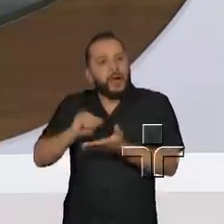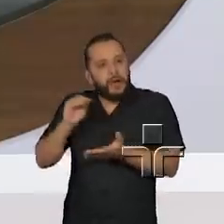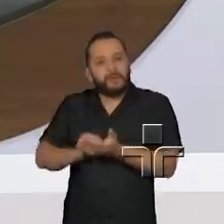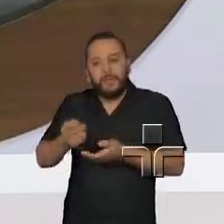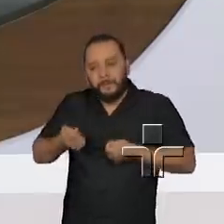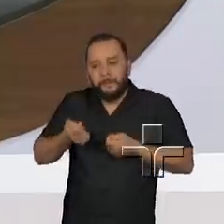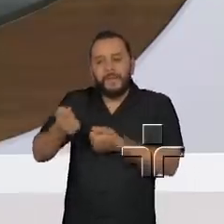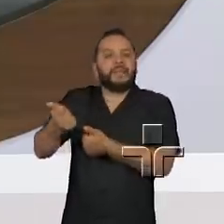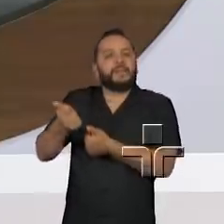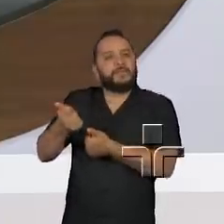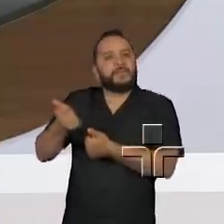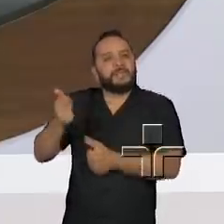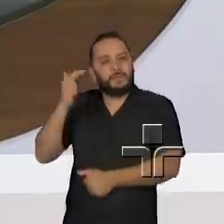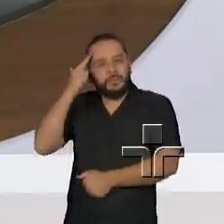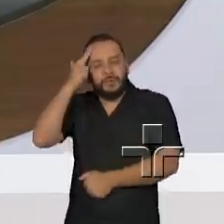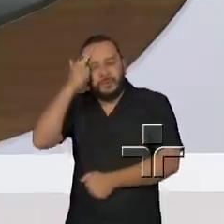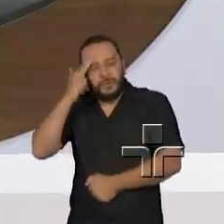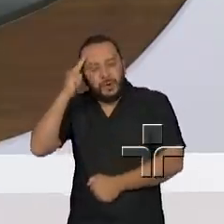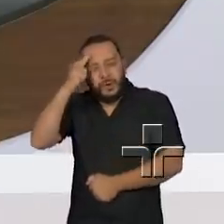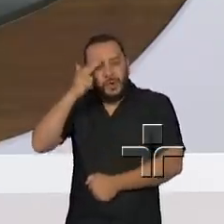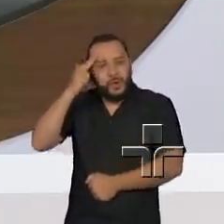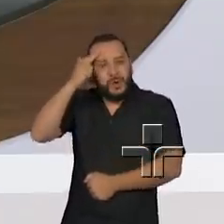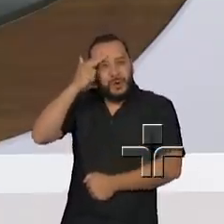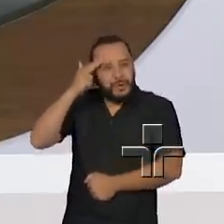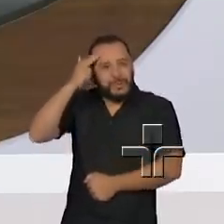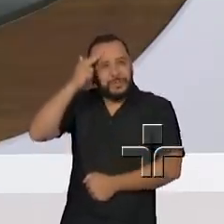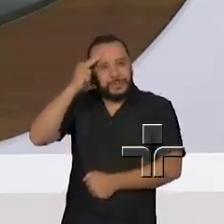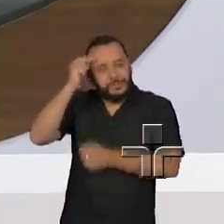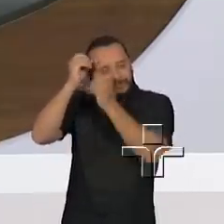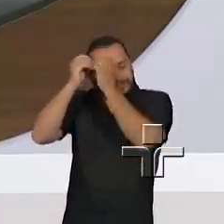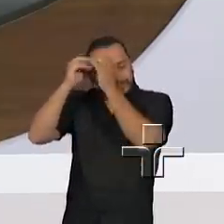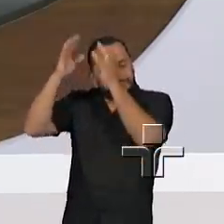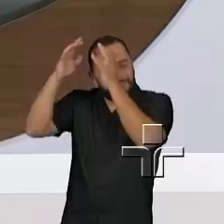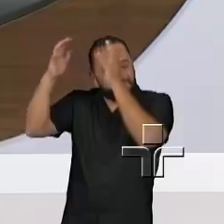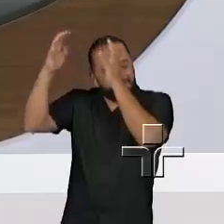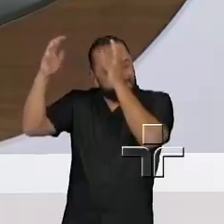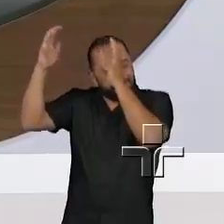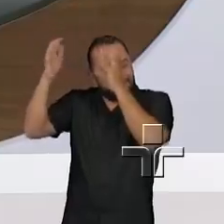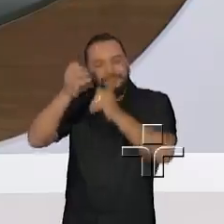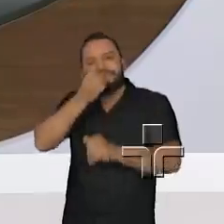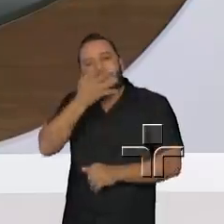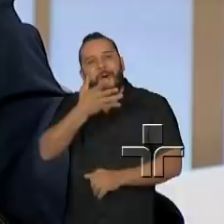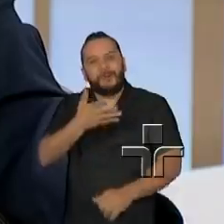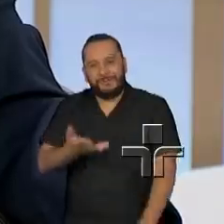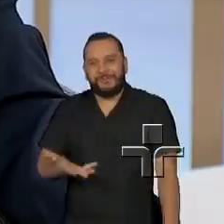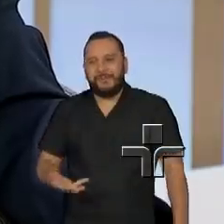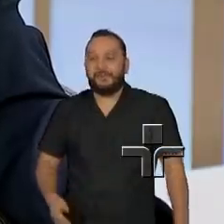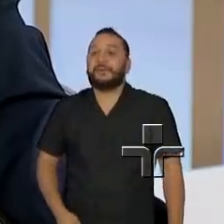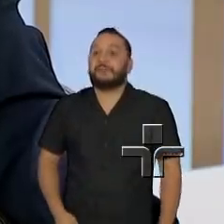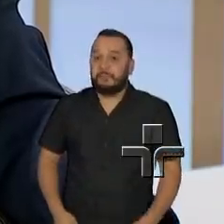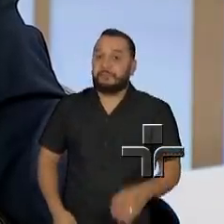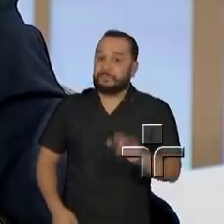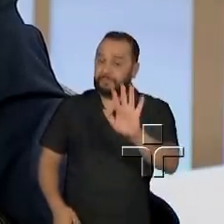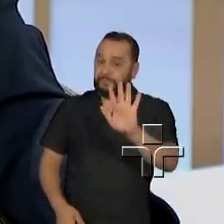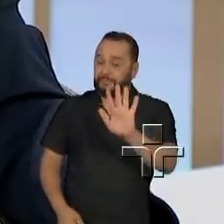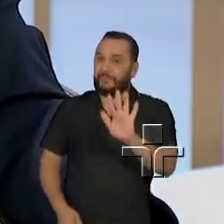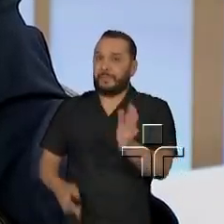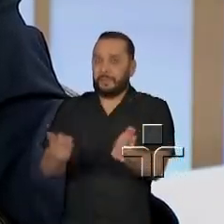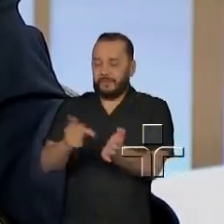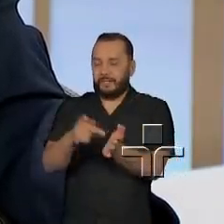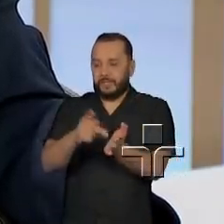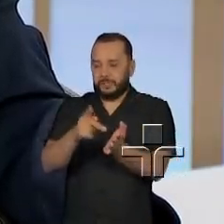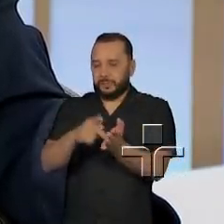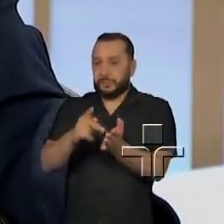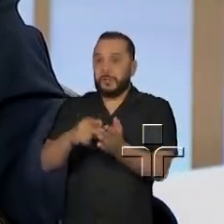benefícios ou de que tipo de proveito você pode tirar de um bom sono com um bom sonho? Daniela, acho que é até pior, porque